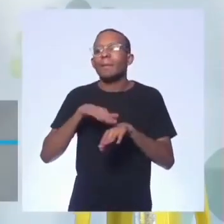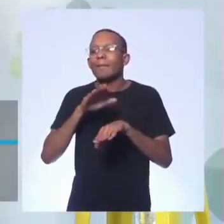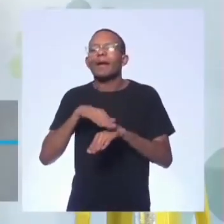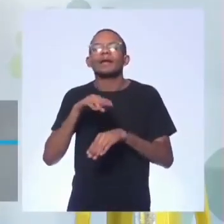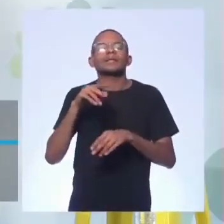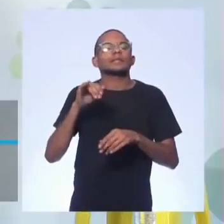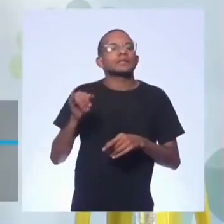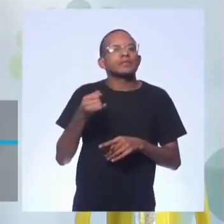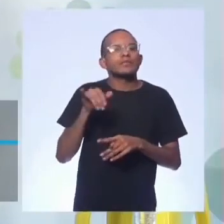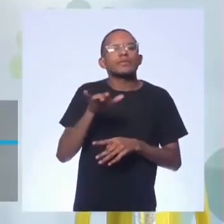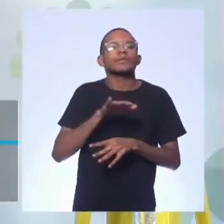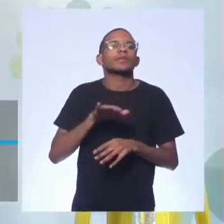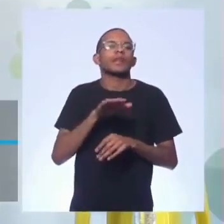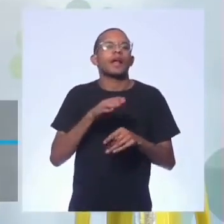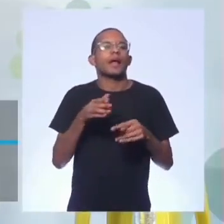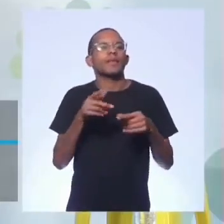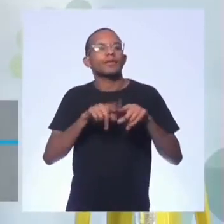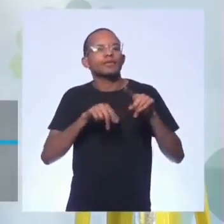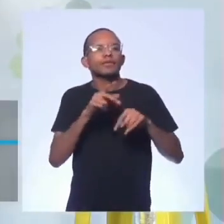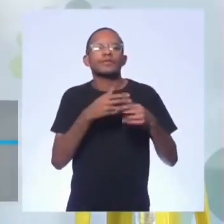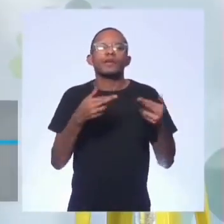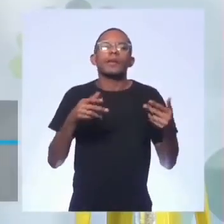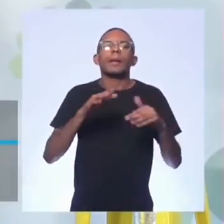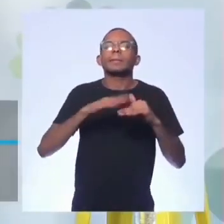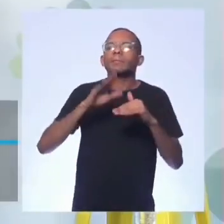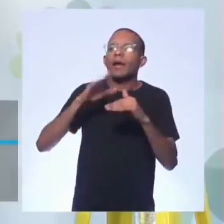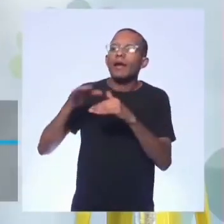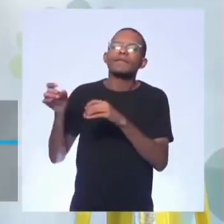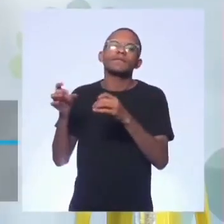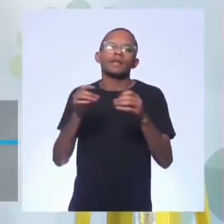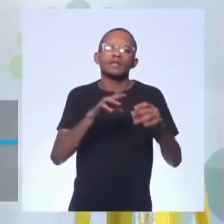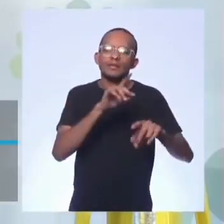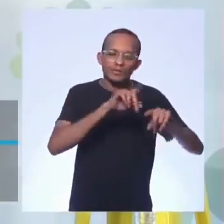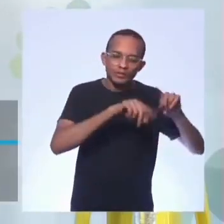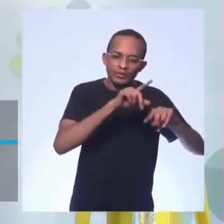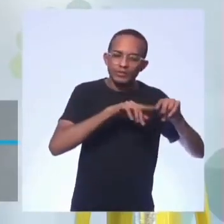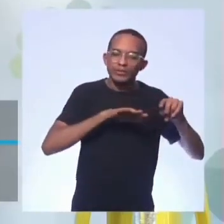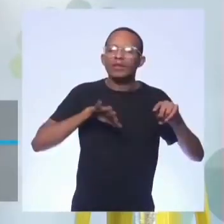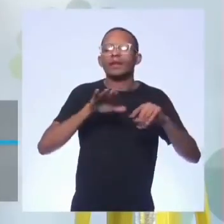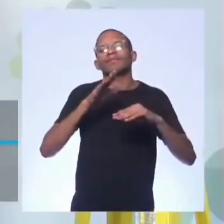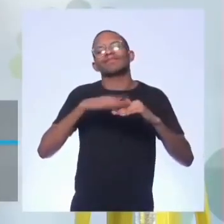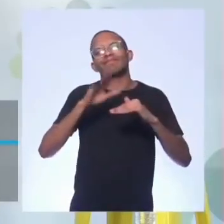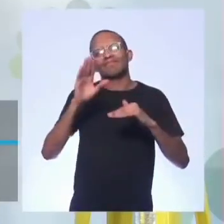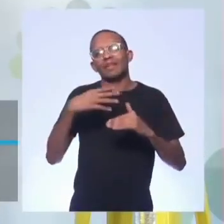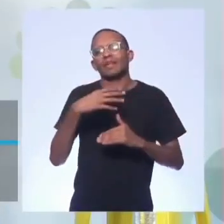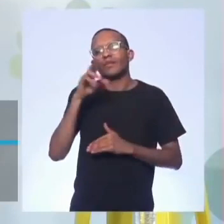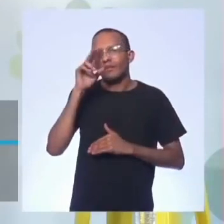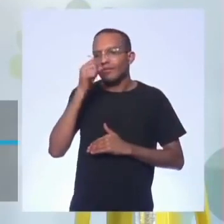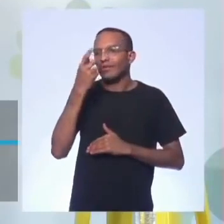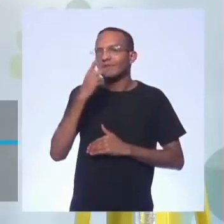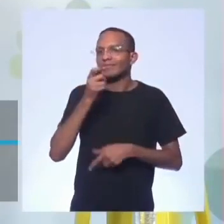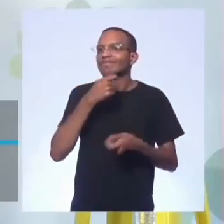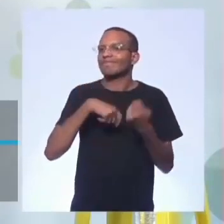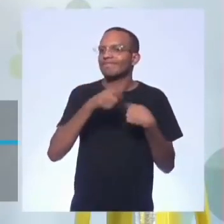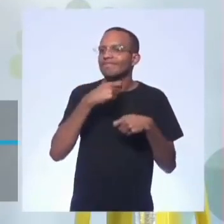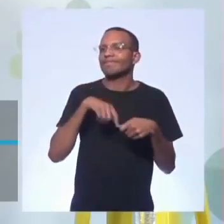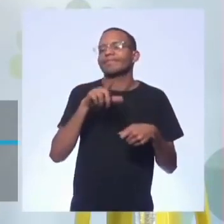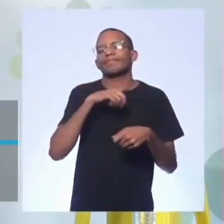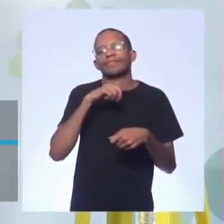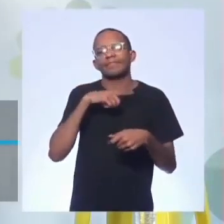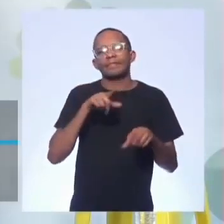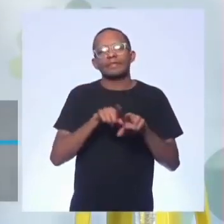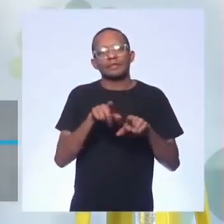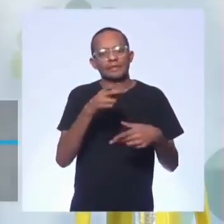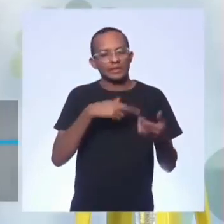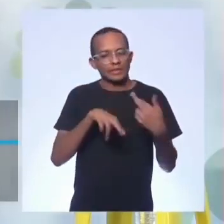mais ele explora matérias-primas, quanto mais ele vende os seus produtos, mais forte economicamente ele fica